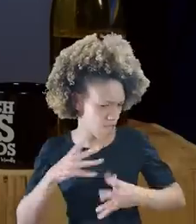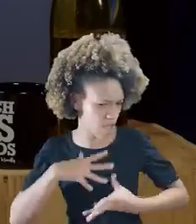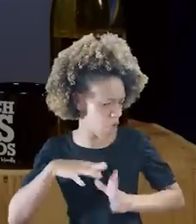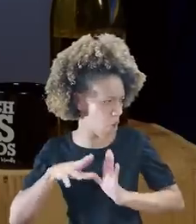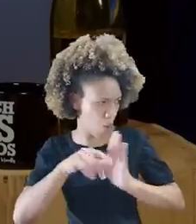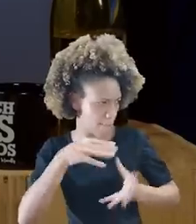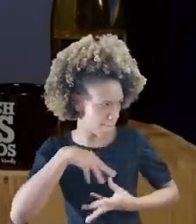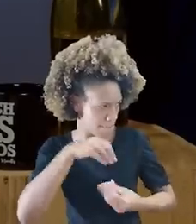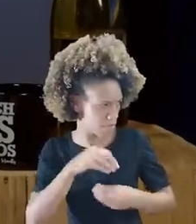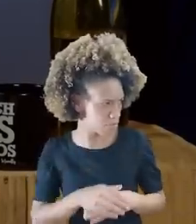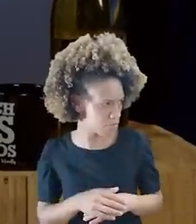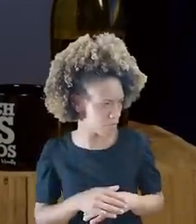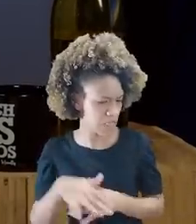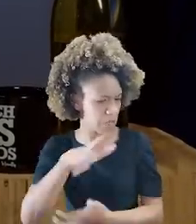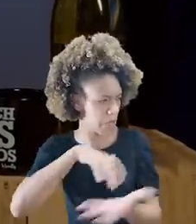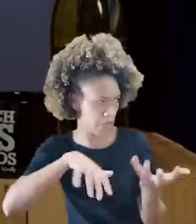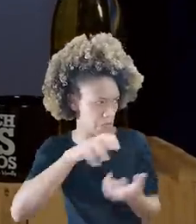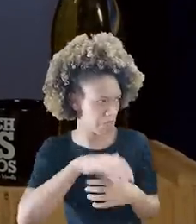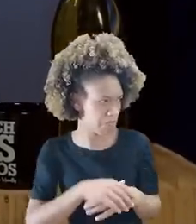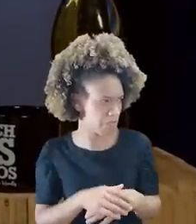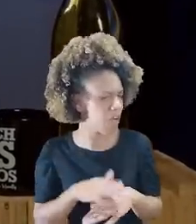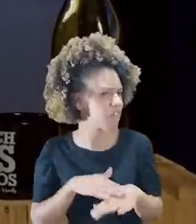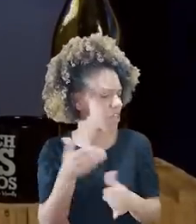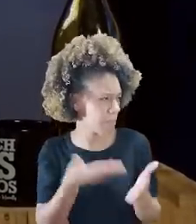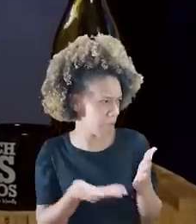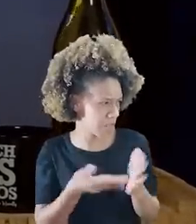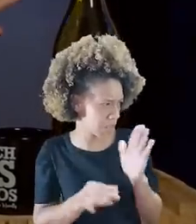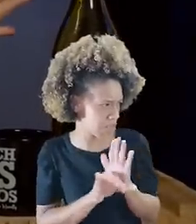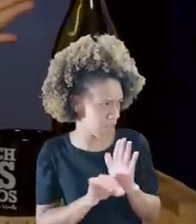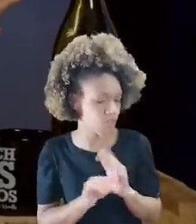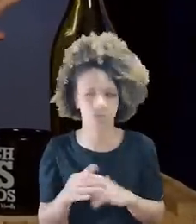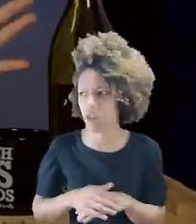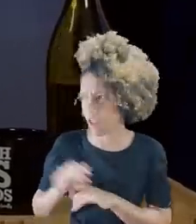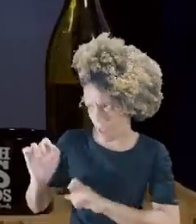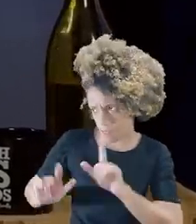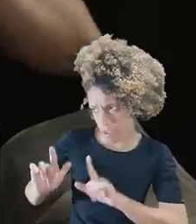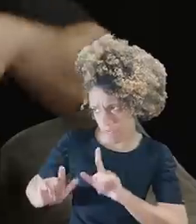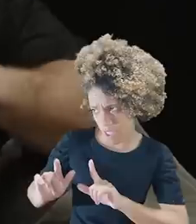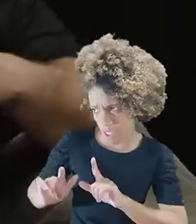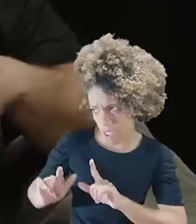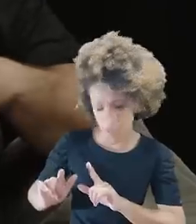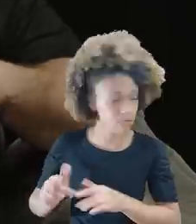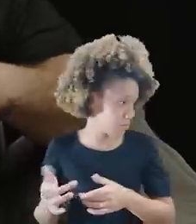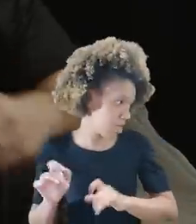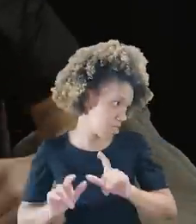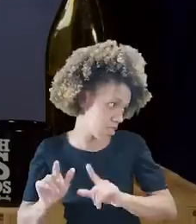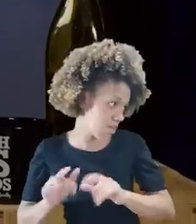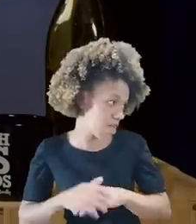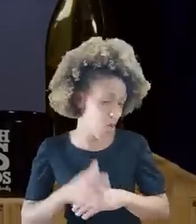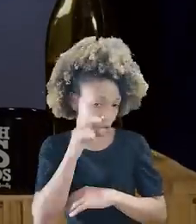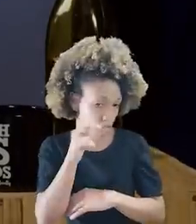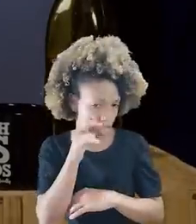o poder a fama a acho mas eu não acho eu não acho a gente tá falando de muito artístico aqui também mas eu acho que o o médico poderoso ISS quer